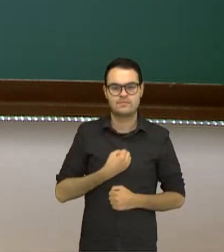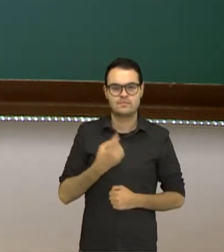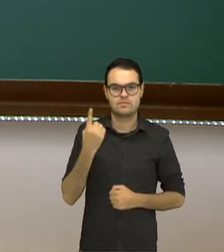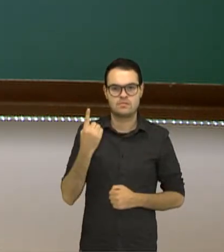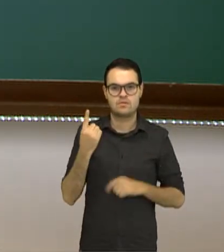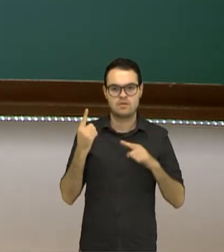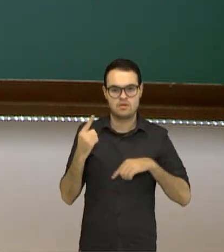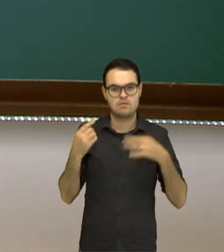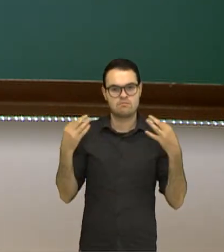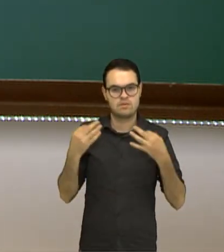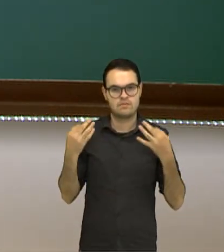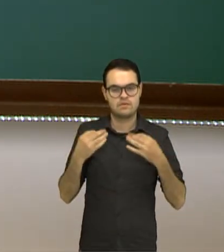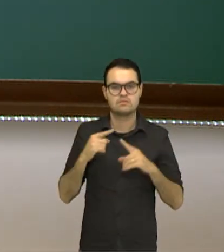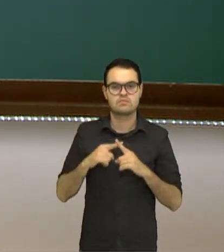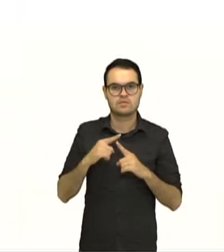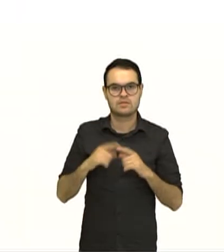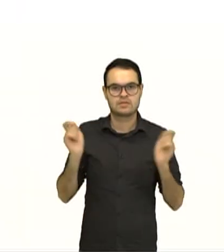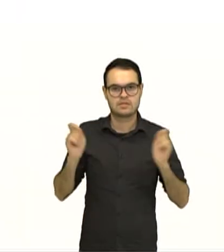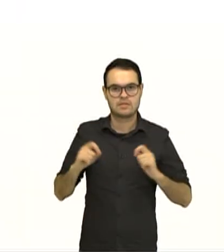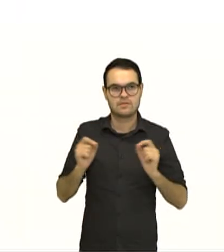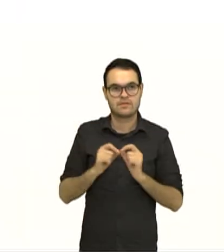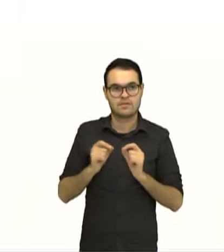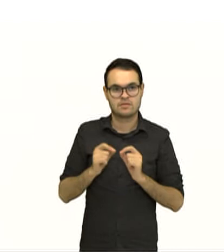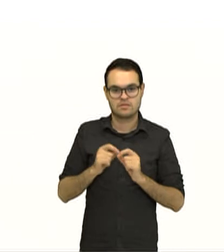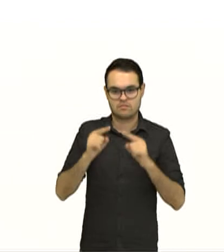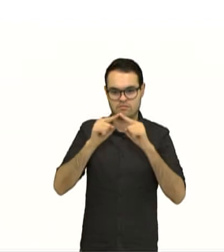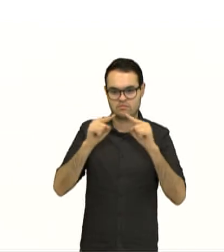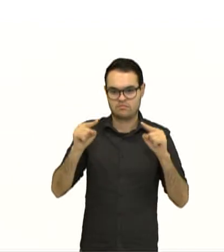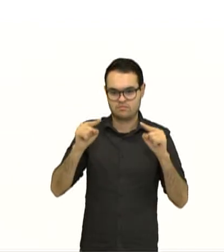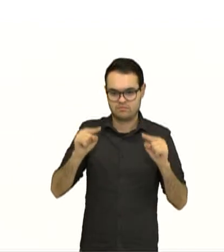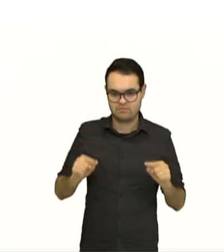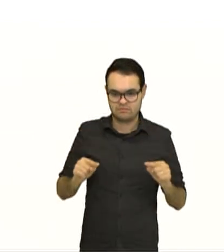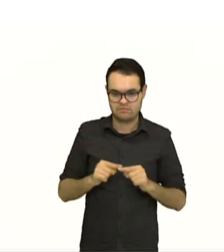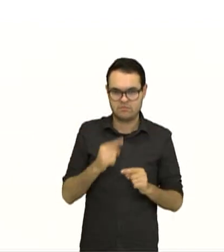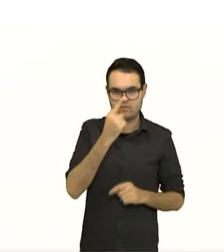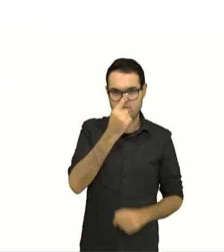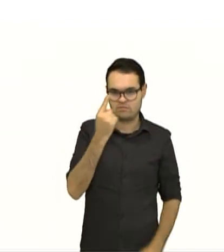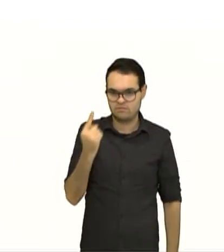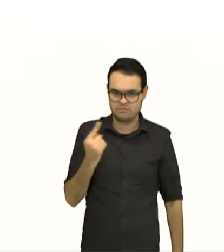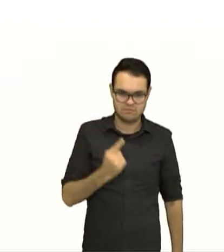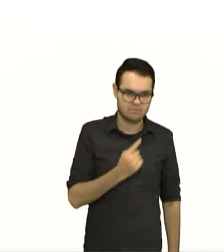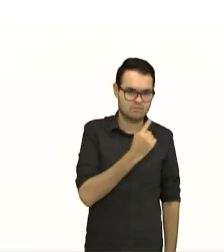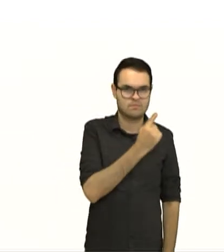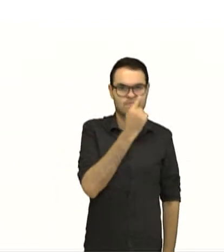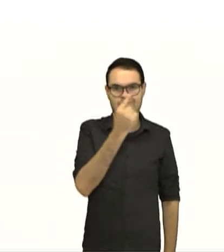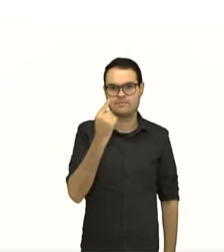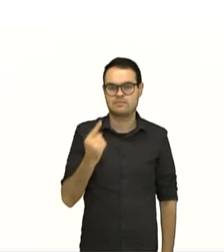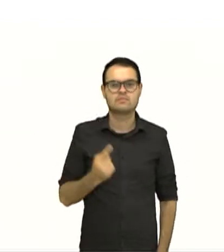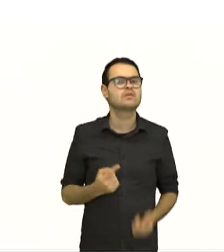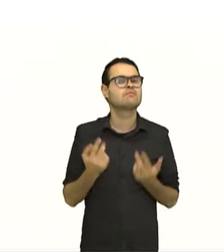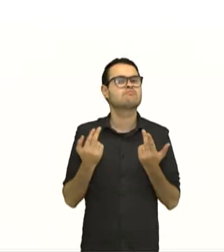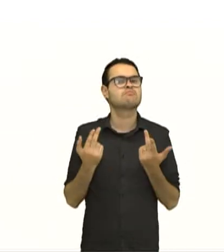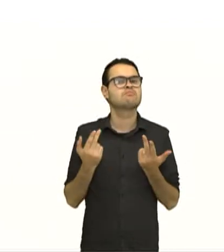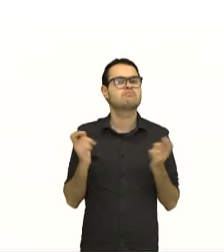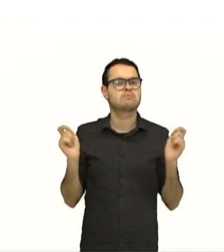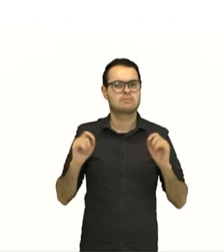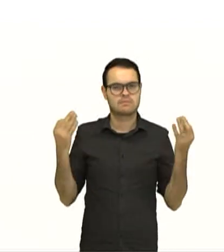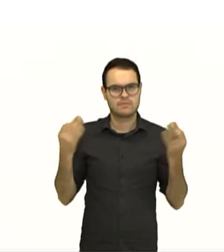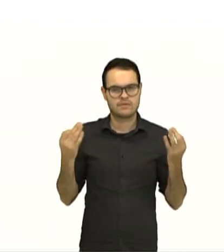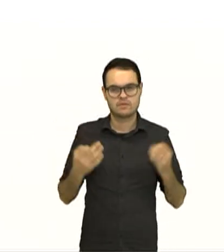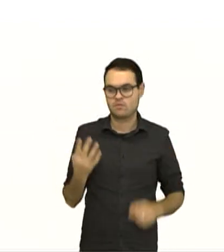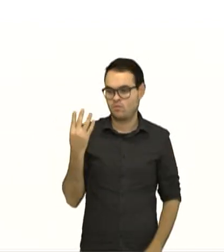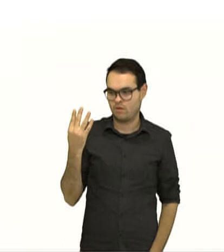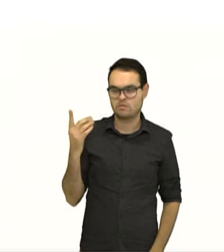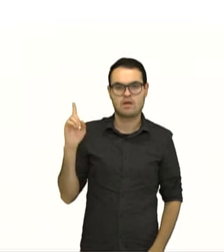um quadrado perfeito porque eu consigo fazer um quadradinho de 1 por 1, certo? Ó, uma unidade por uma unidade. O 4